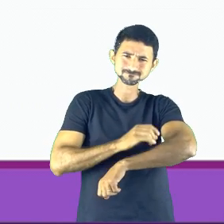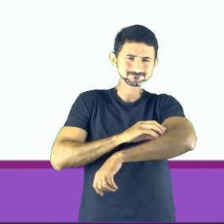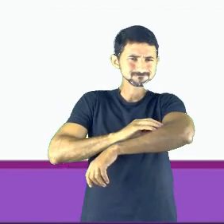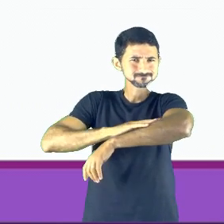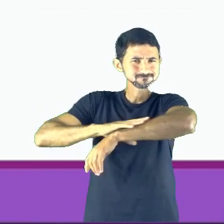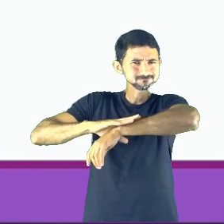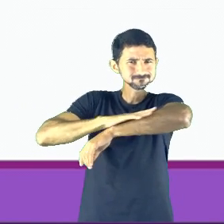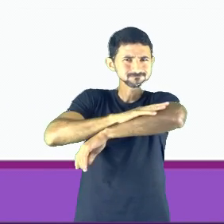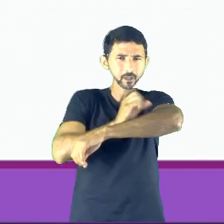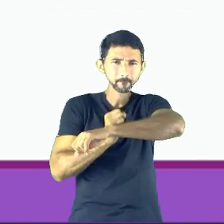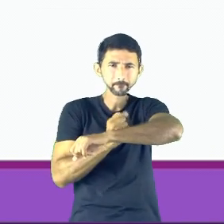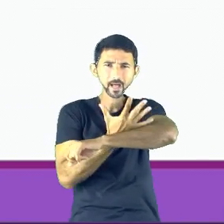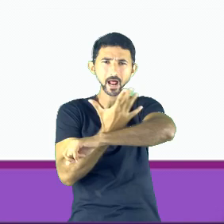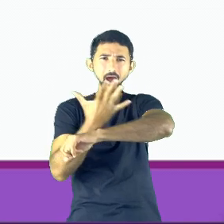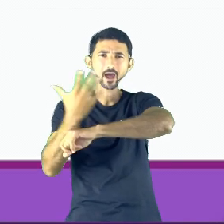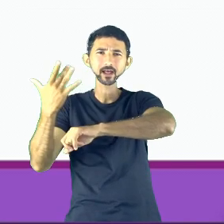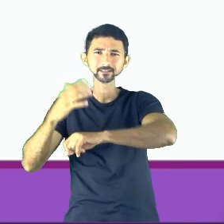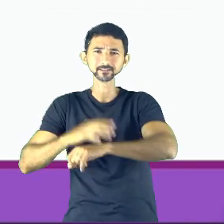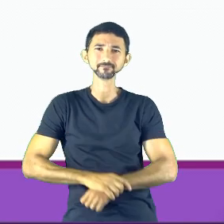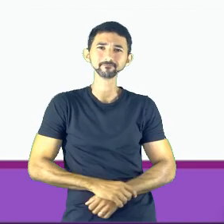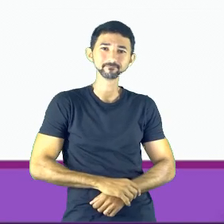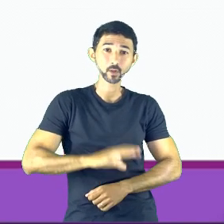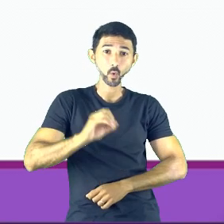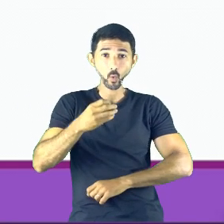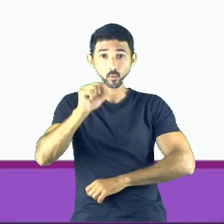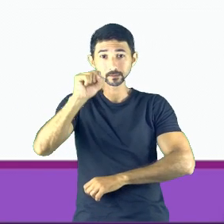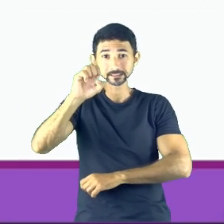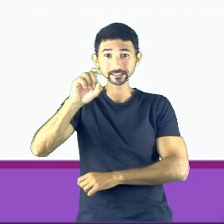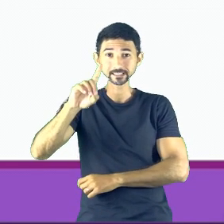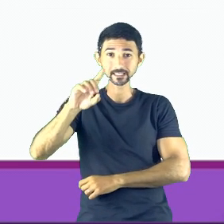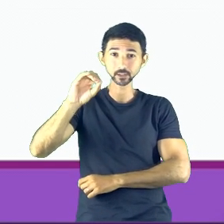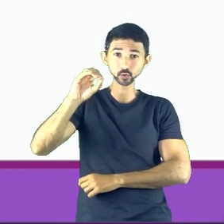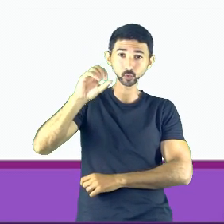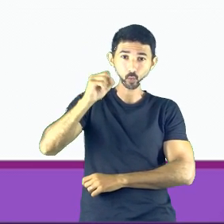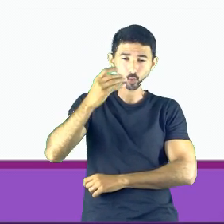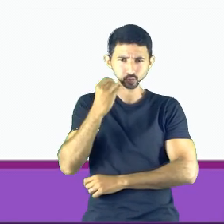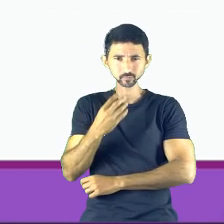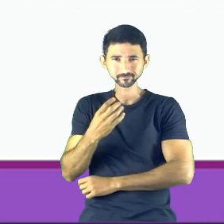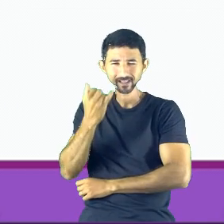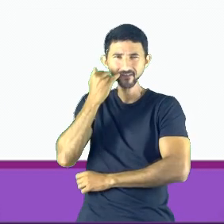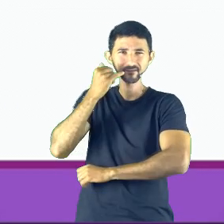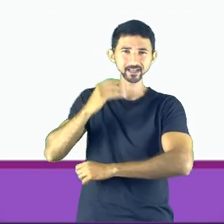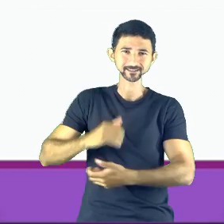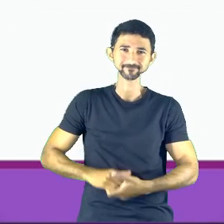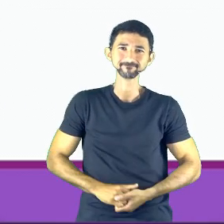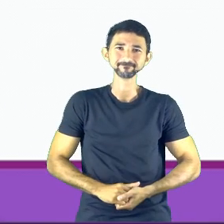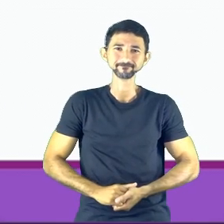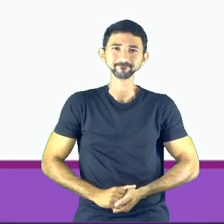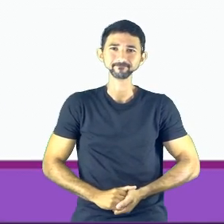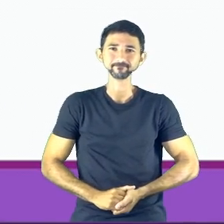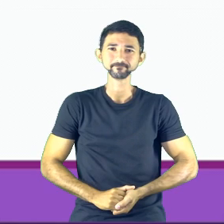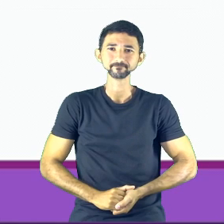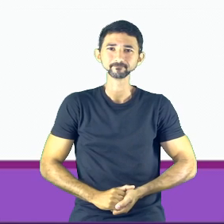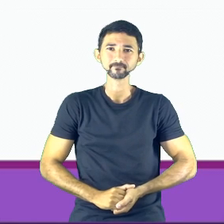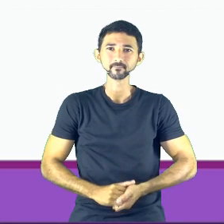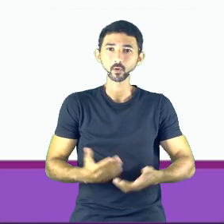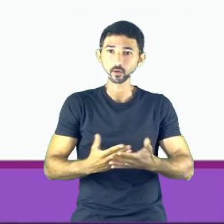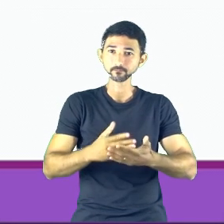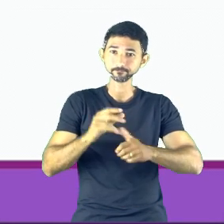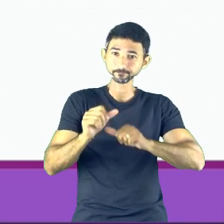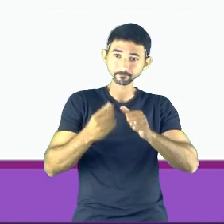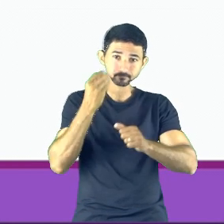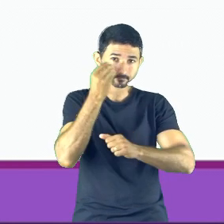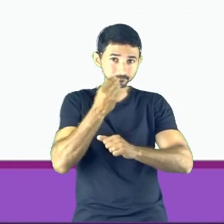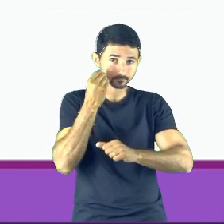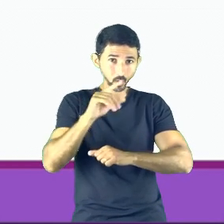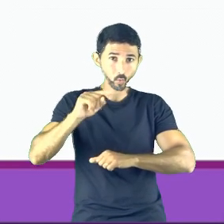aspecto, gordo, o pelo brilhante ou o pelo sedoso, estou até com inveja, tá bom?